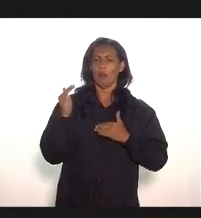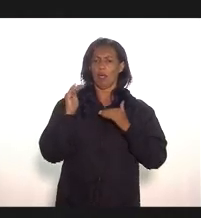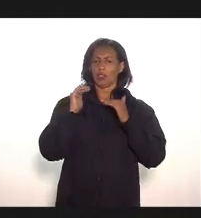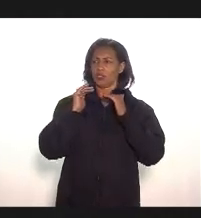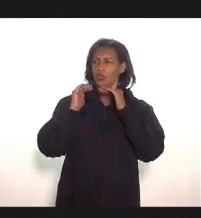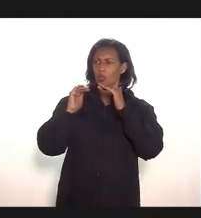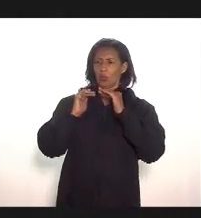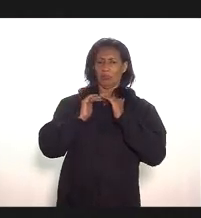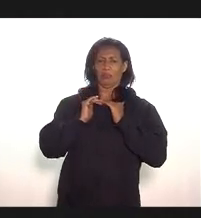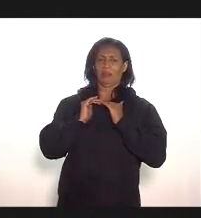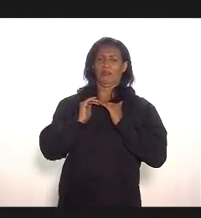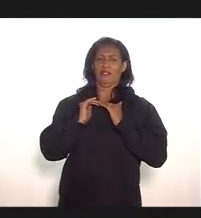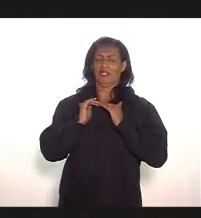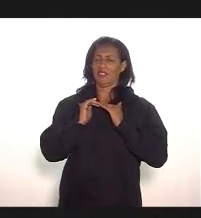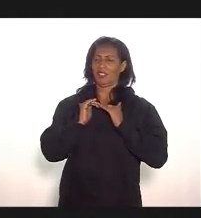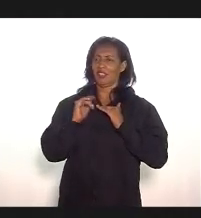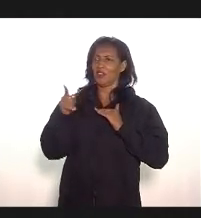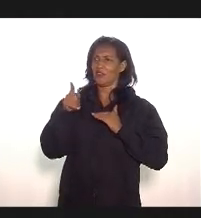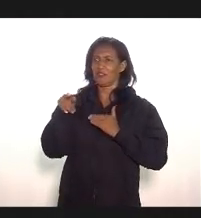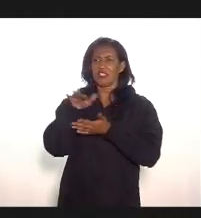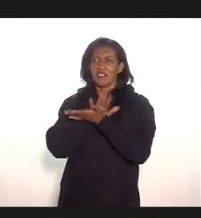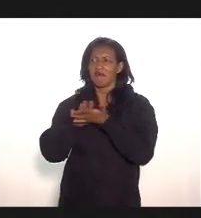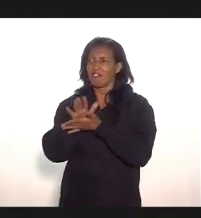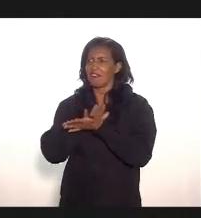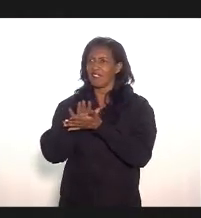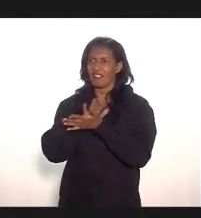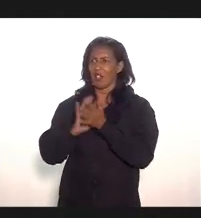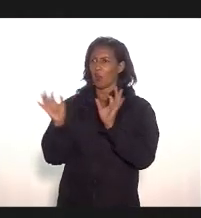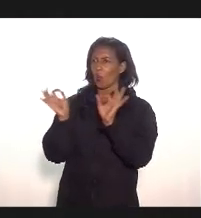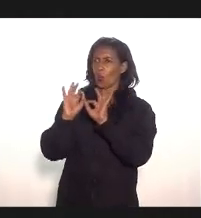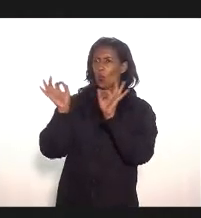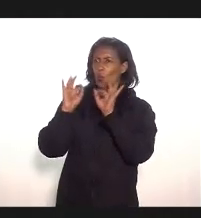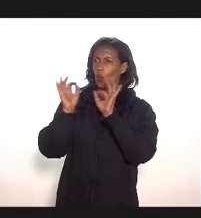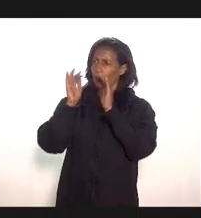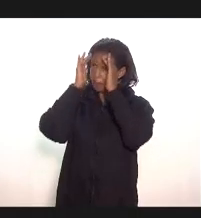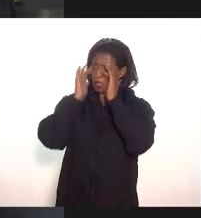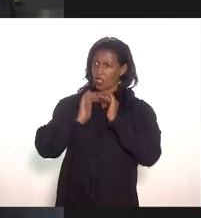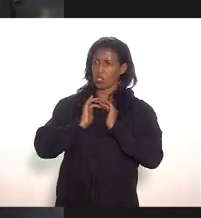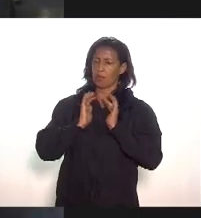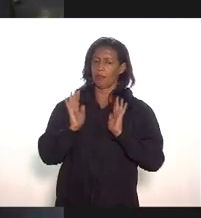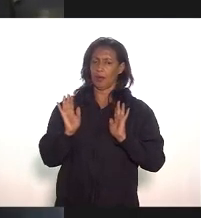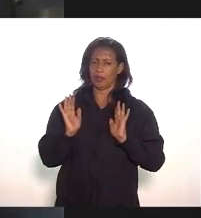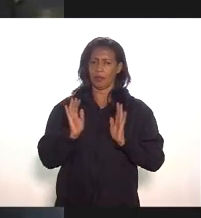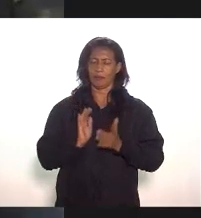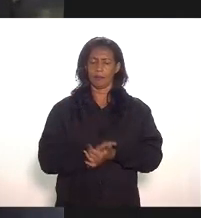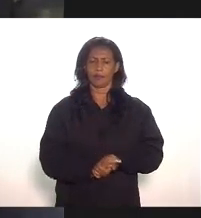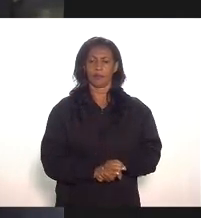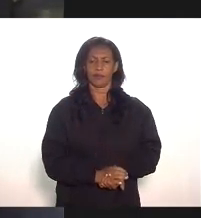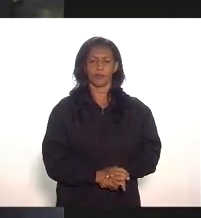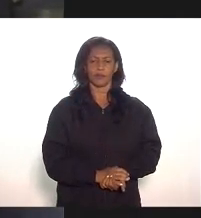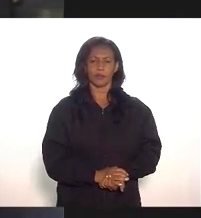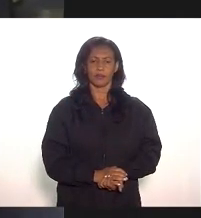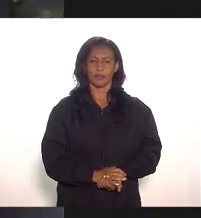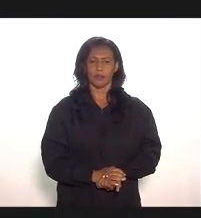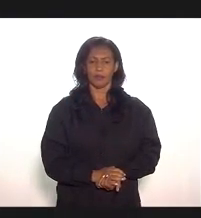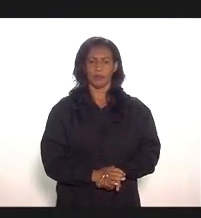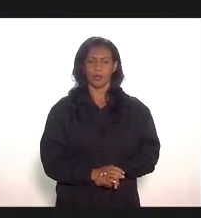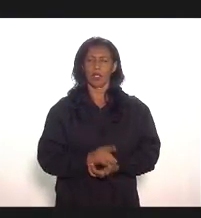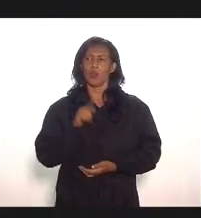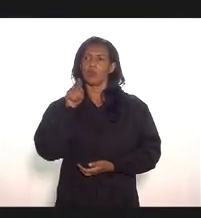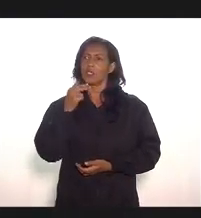não é protagonista que porcaria nenhuma que ninguém. Me respeite, que é o que eu exijo. Vossa Excelência errou. Disse que teve acesso ao